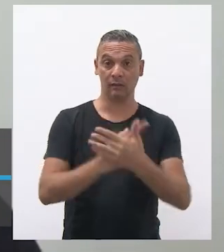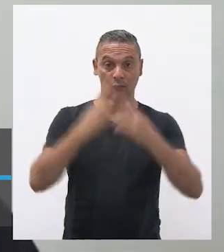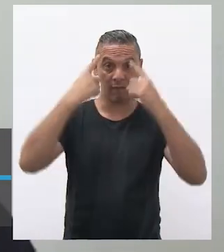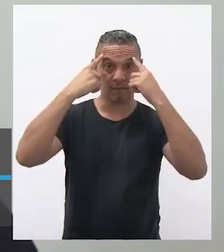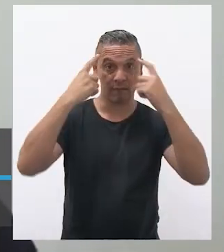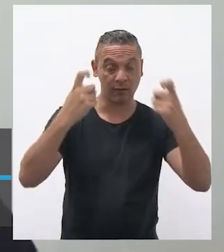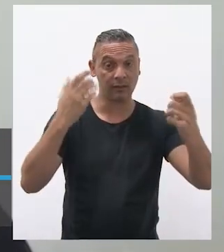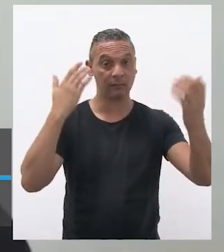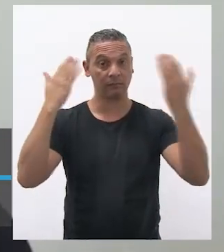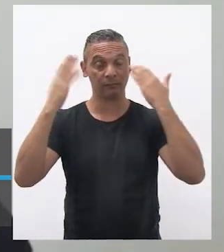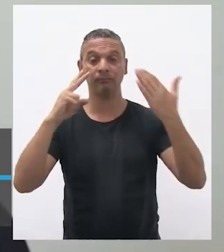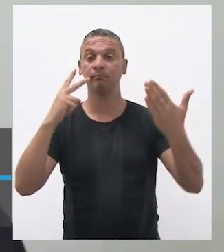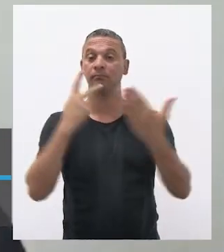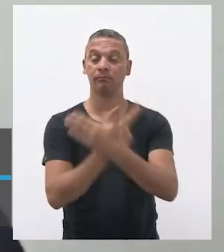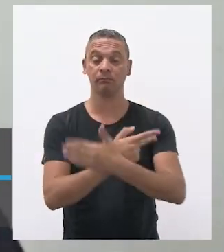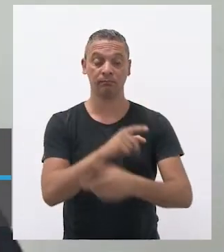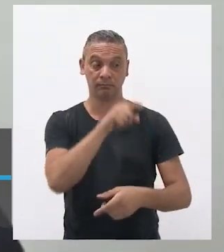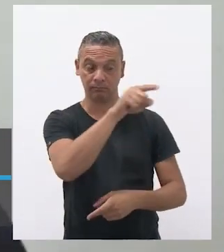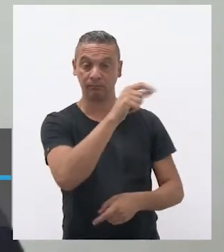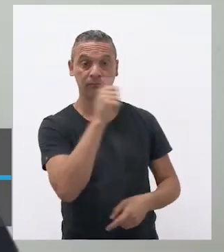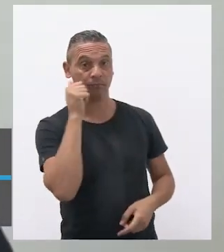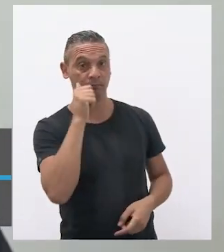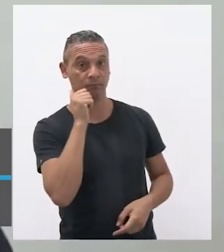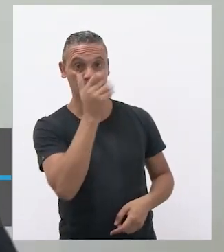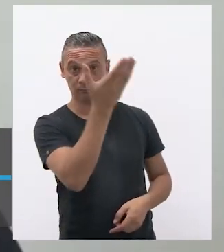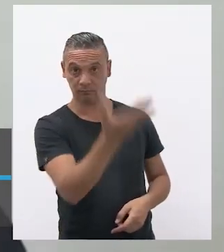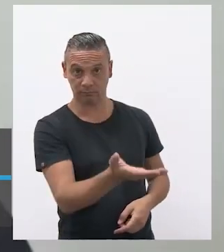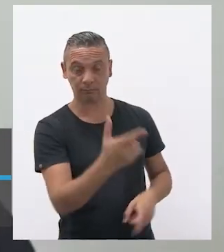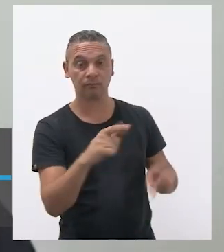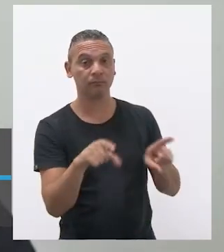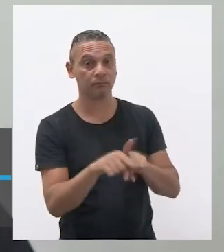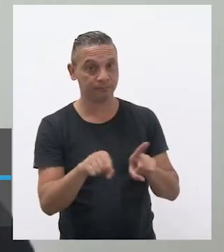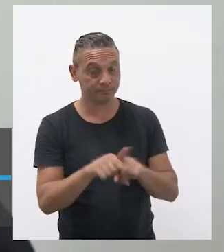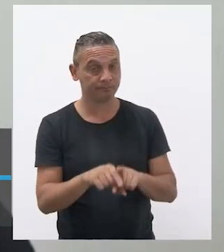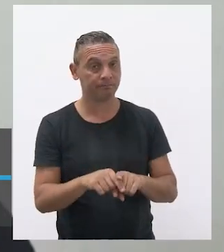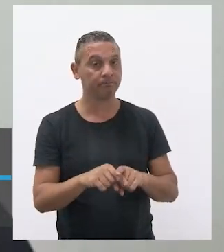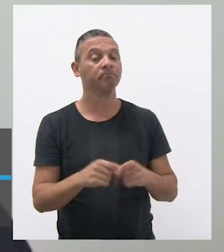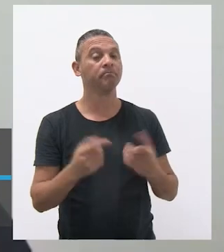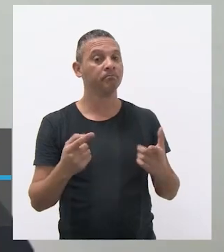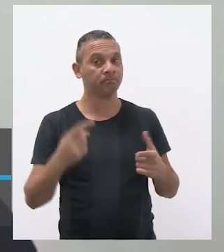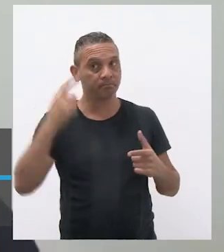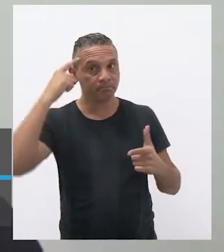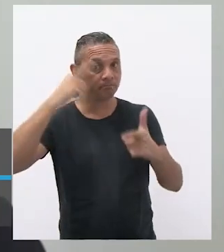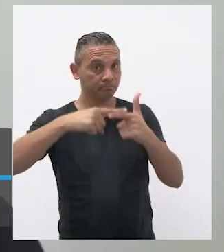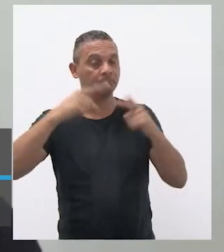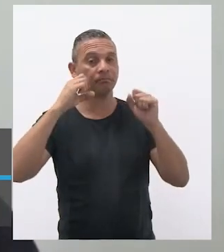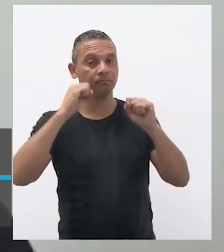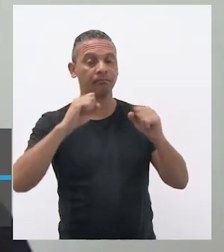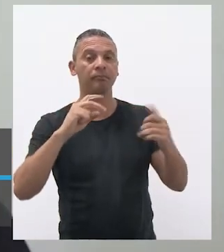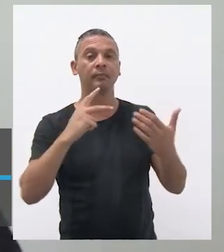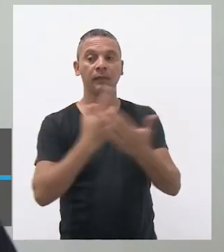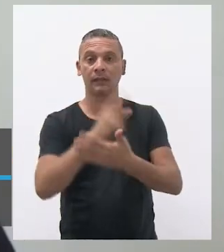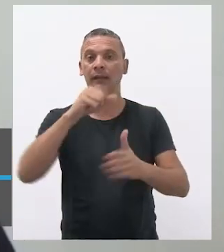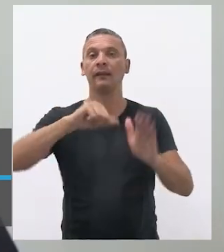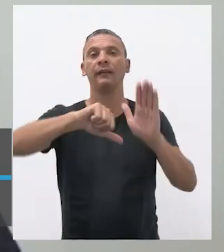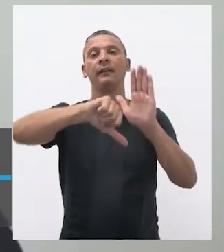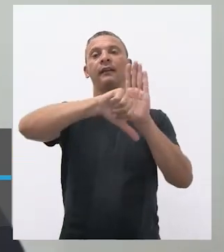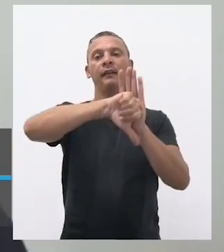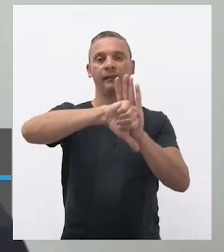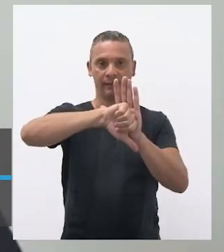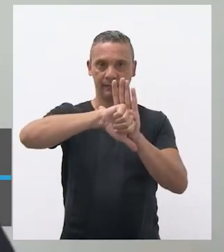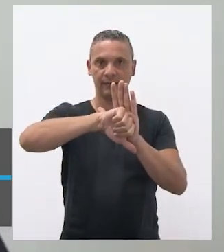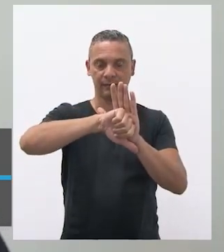conseguiria, né, obter essa ajuda desejada. Então, esses são atos, né, de danos emocionais